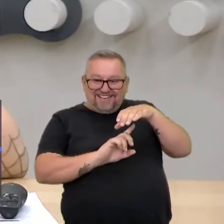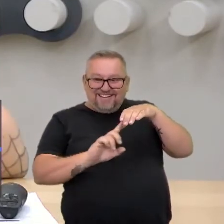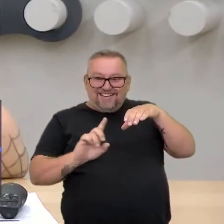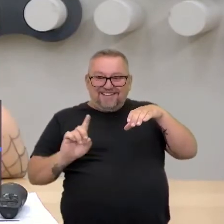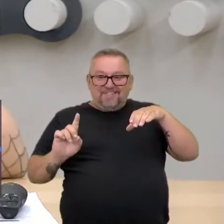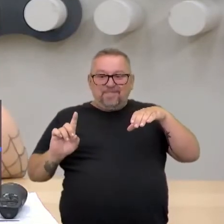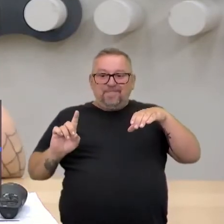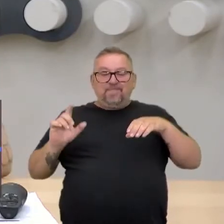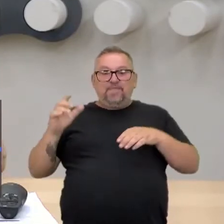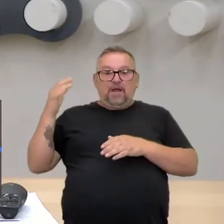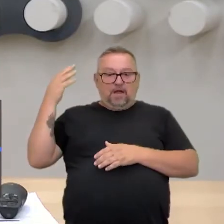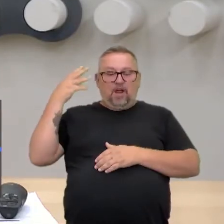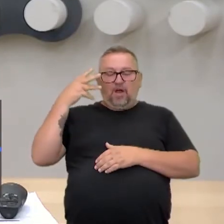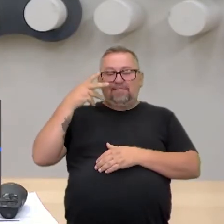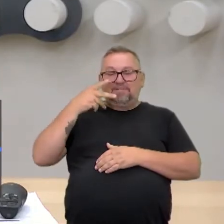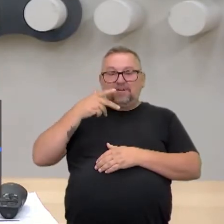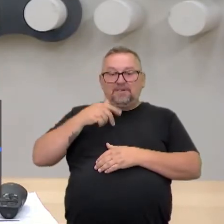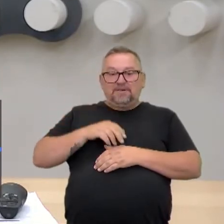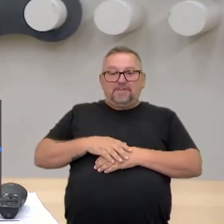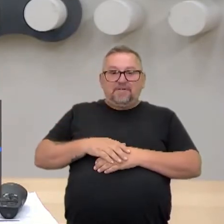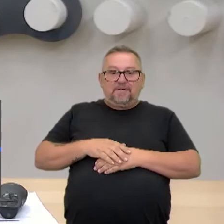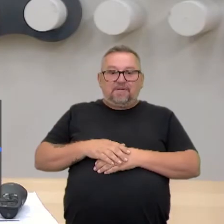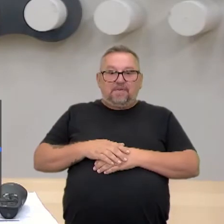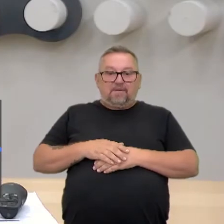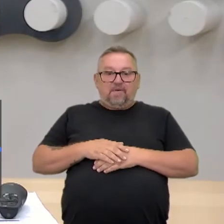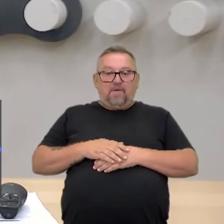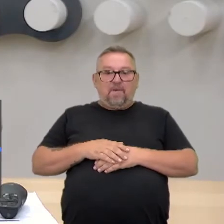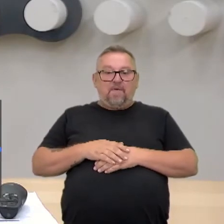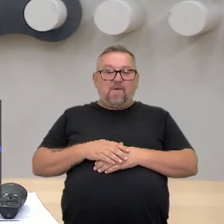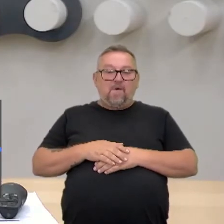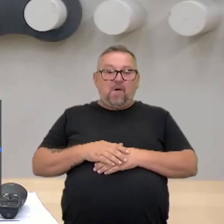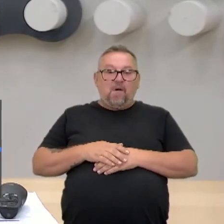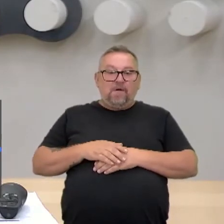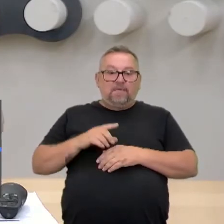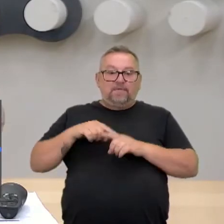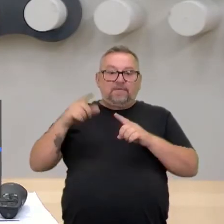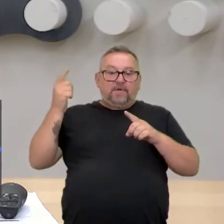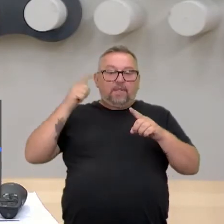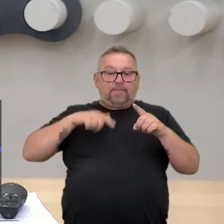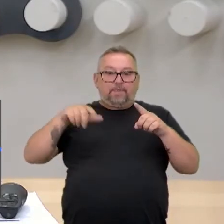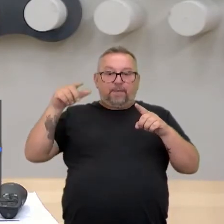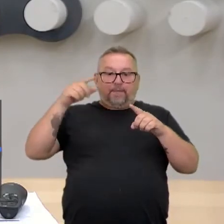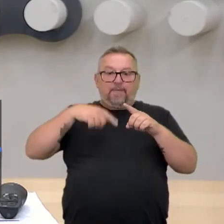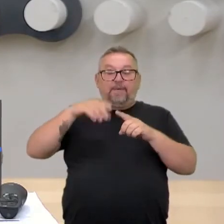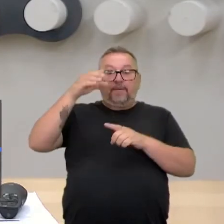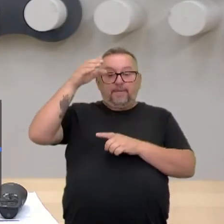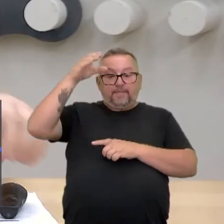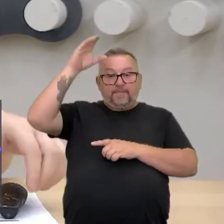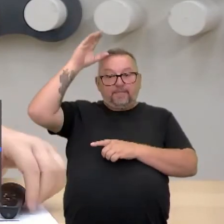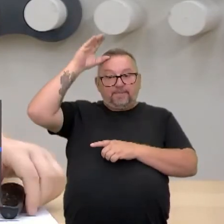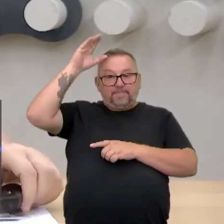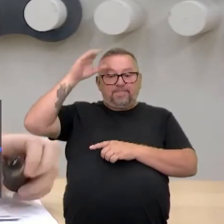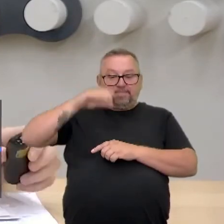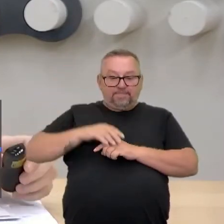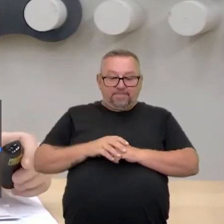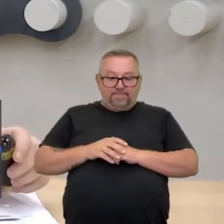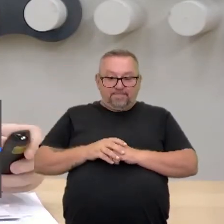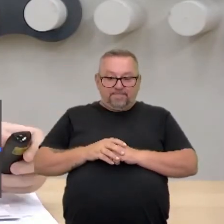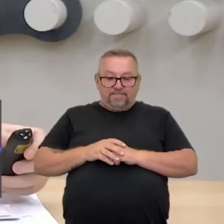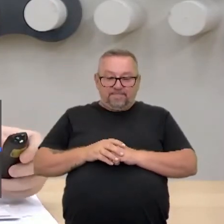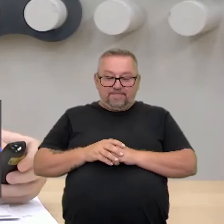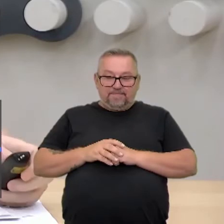platônica que é muito bonita né seria sair da caverna para acessar o conhecimento das ideias tá